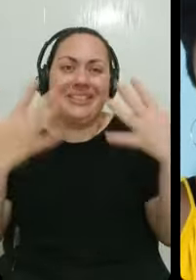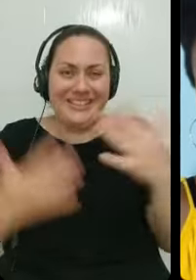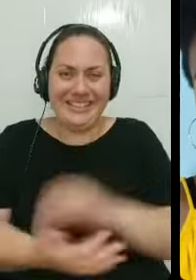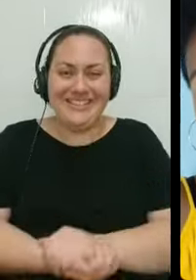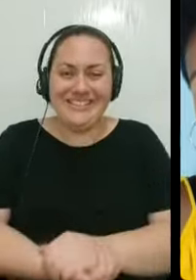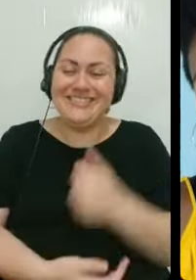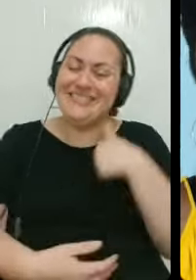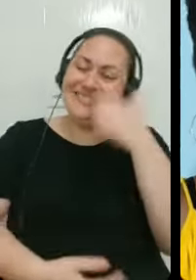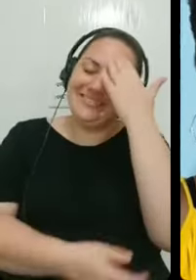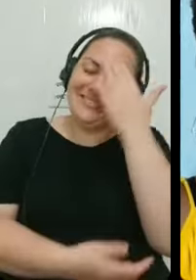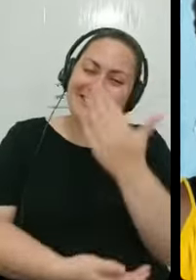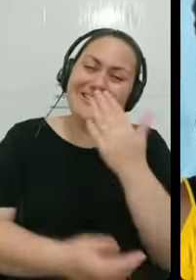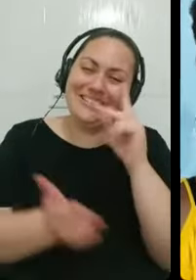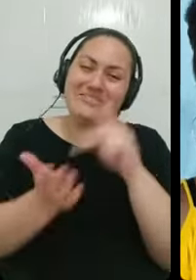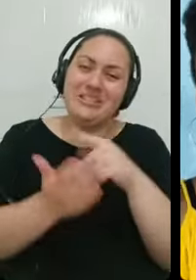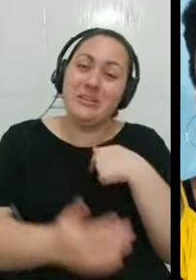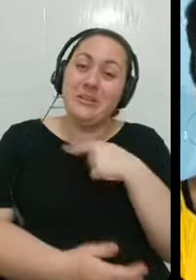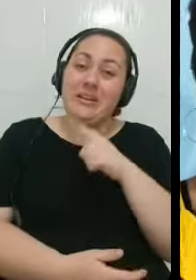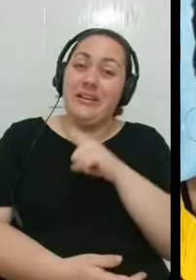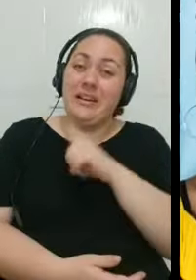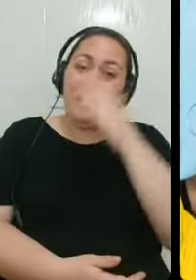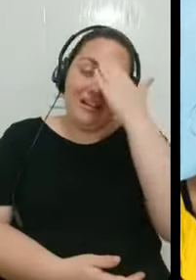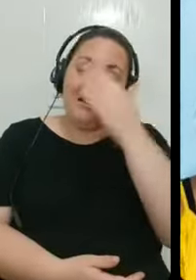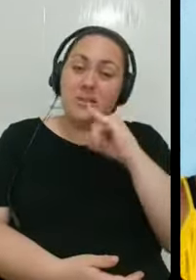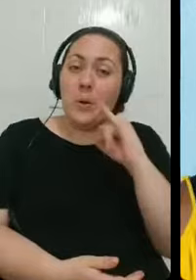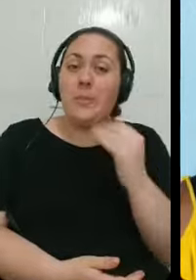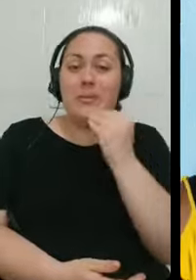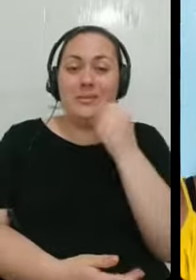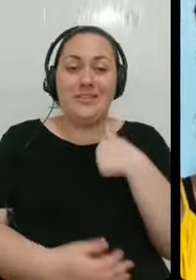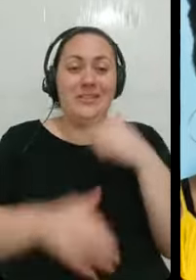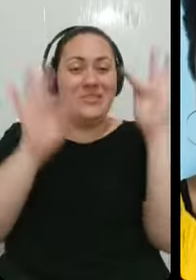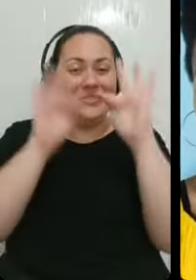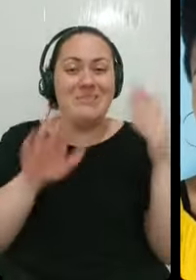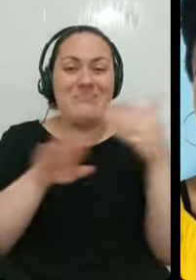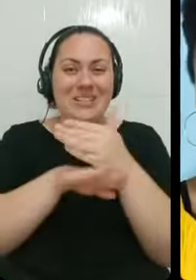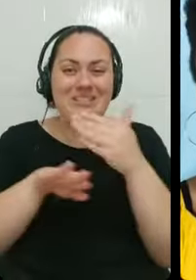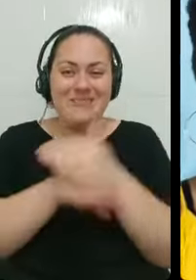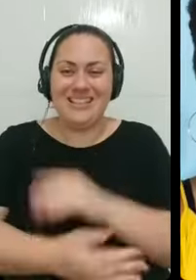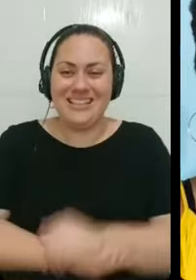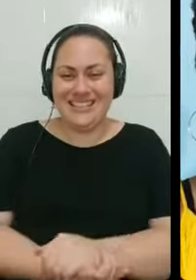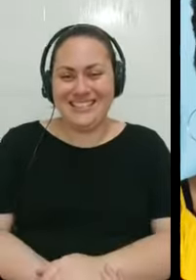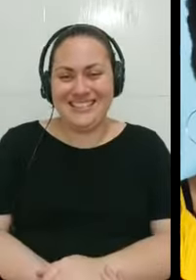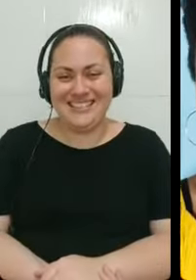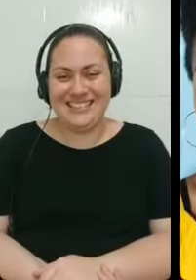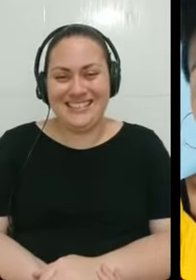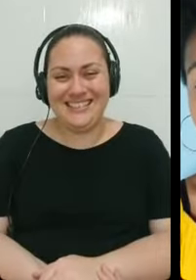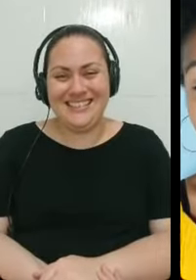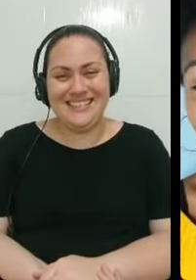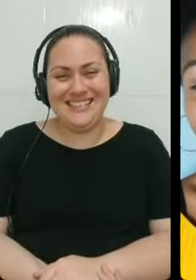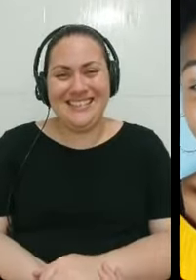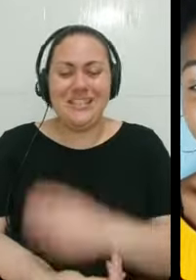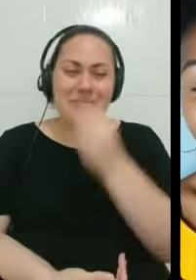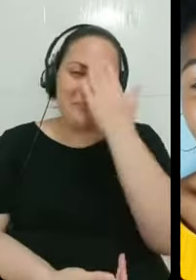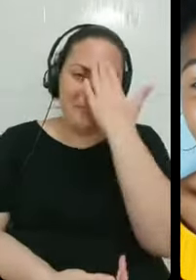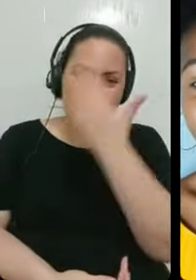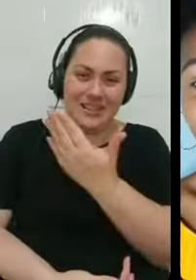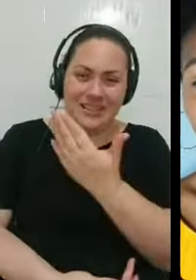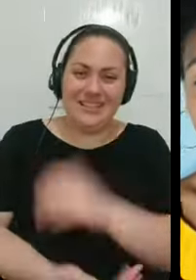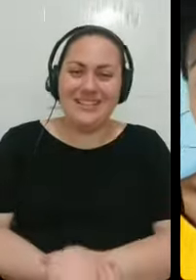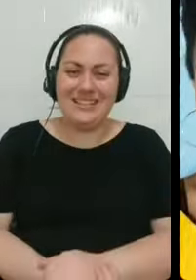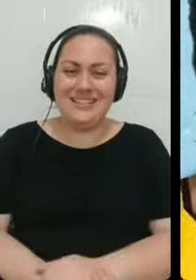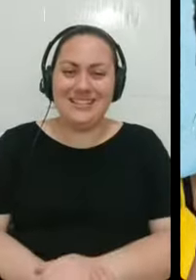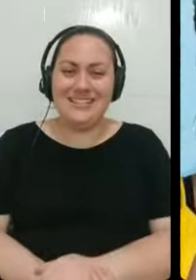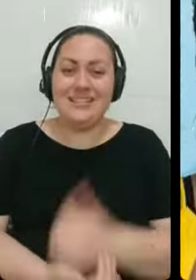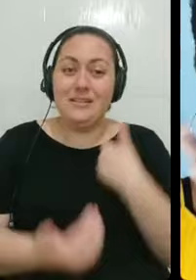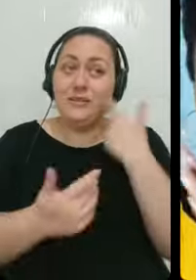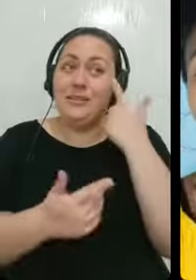que agradeço, agradeço a oportunidade. Fico muito feliz Obrigada de verdade mesmo. de poder falar. Muito Muito obrigada. obrigada. Agora, deixa eu